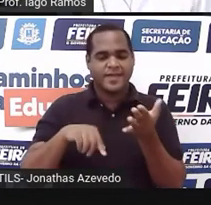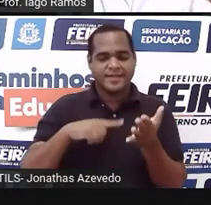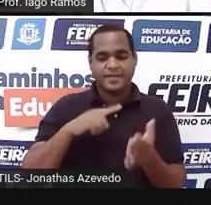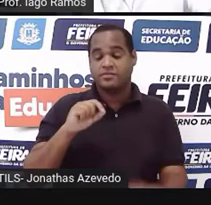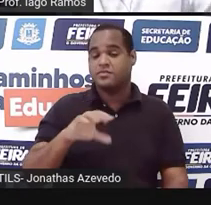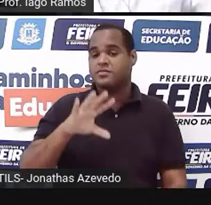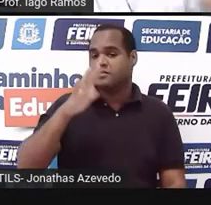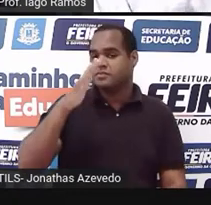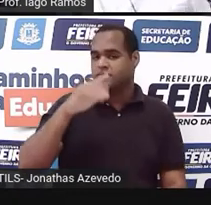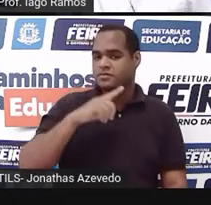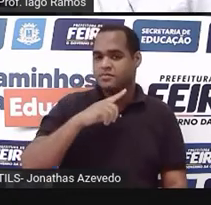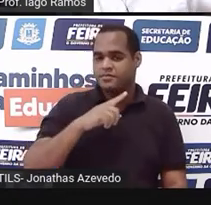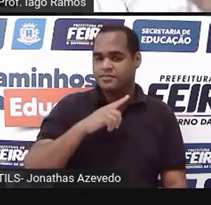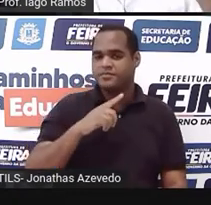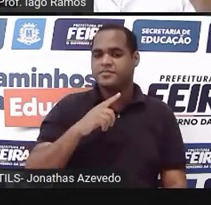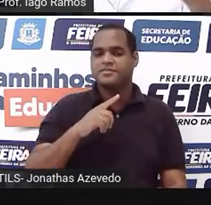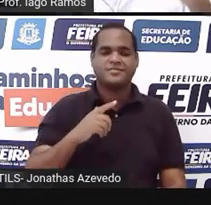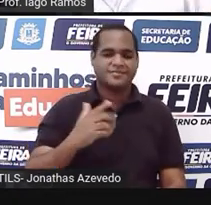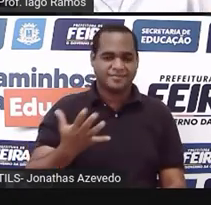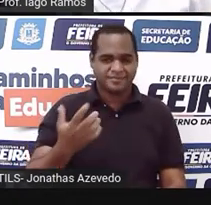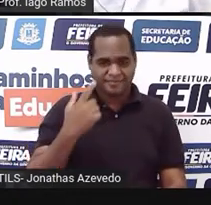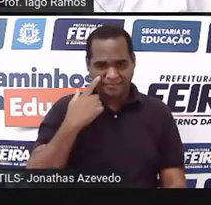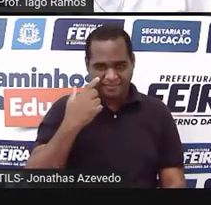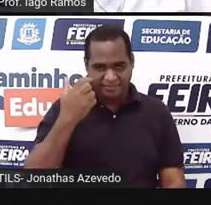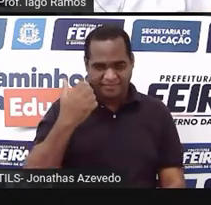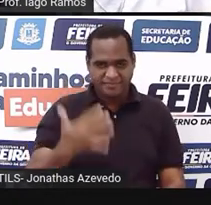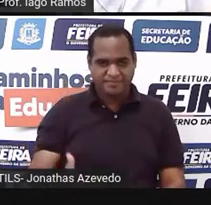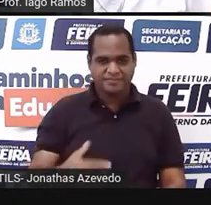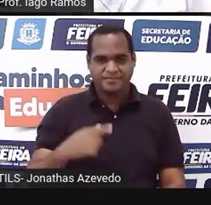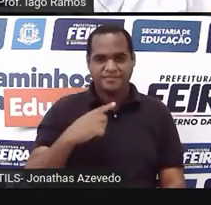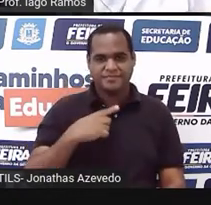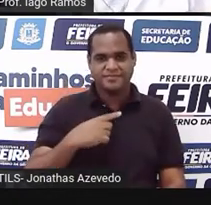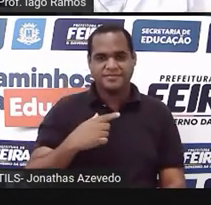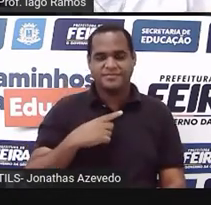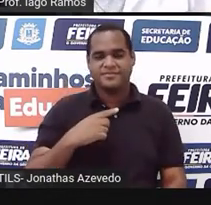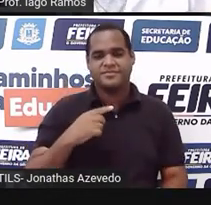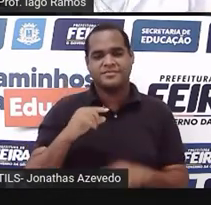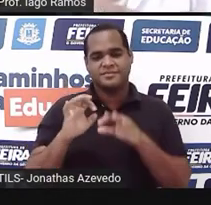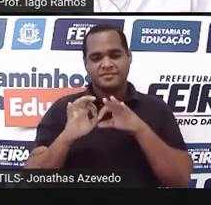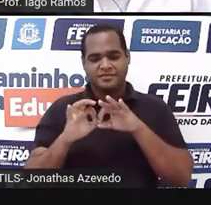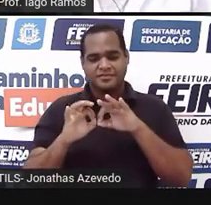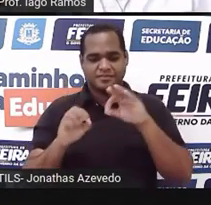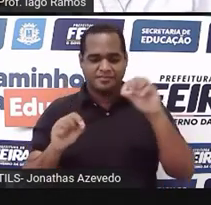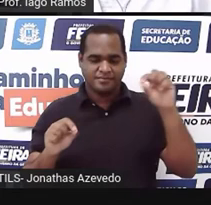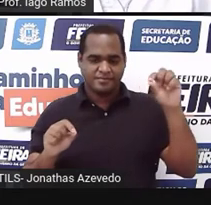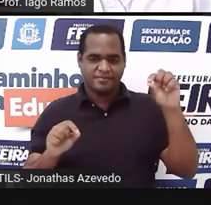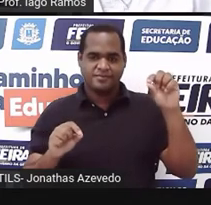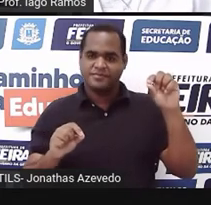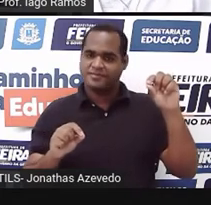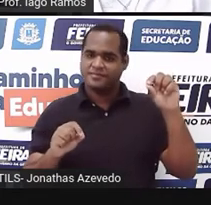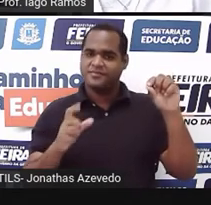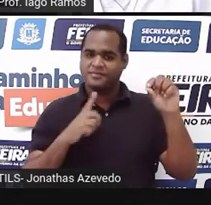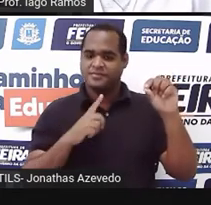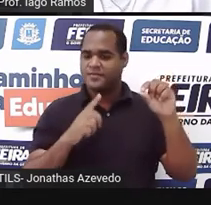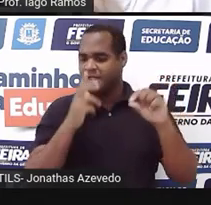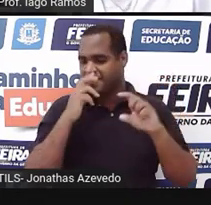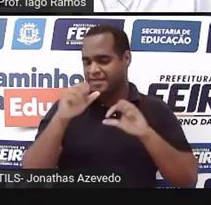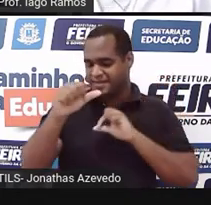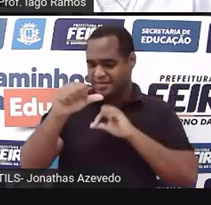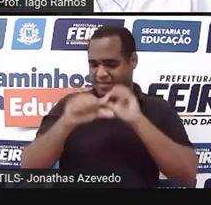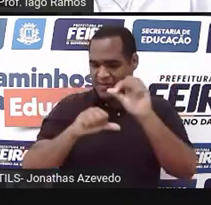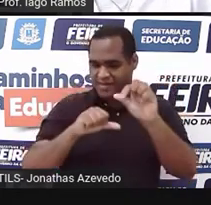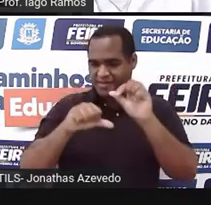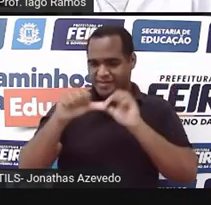olha eu fiz a diagonal eu ali ó fiz aquela diagonal poderia ser feita no sentido é contrário bom